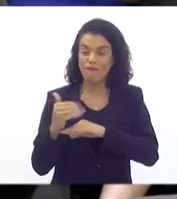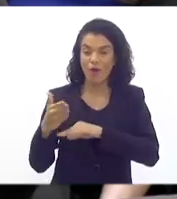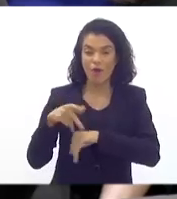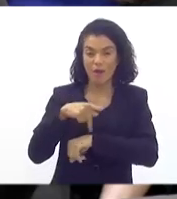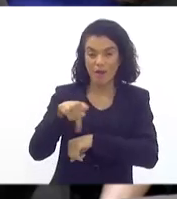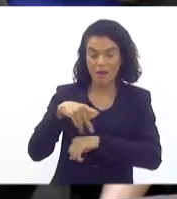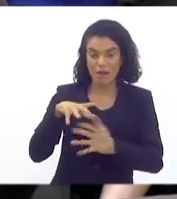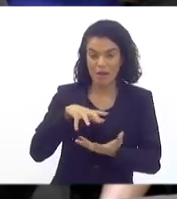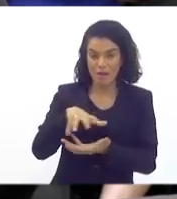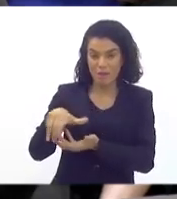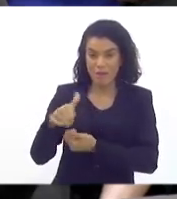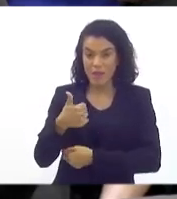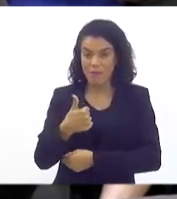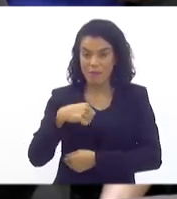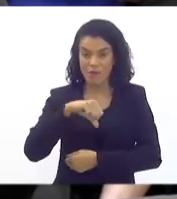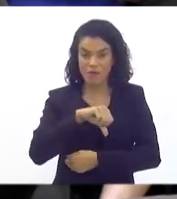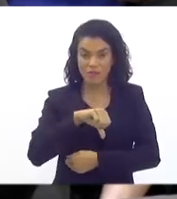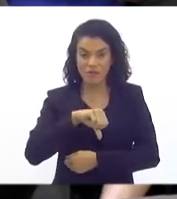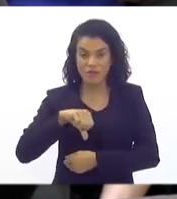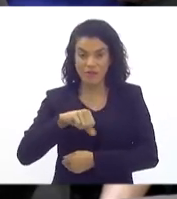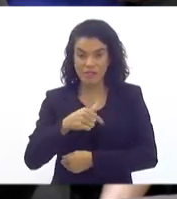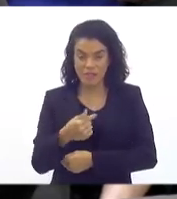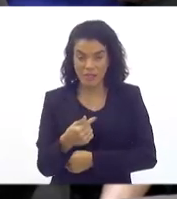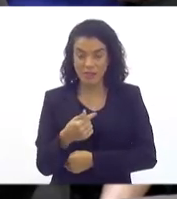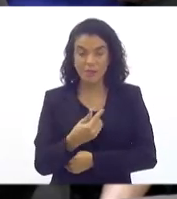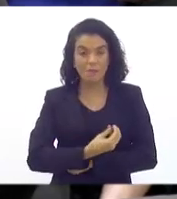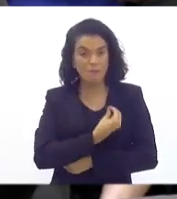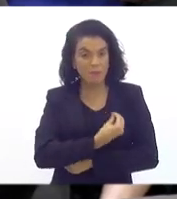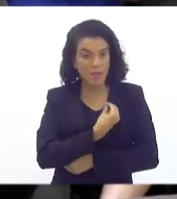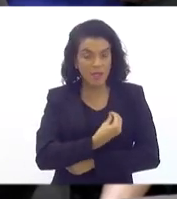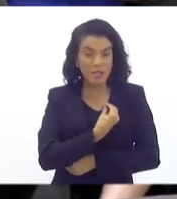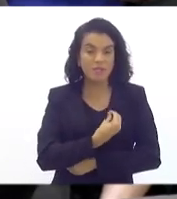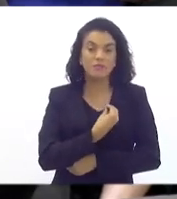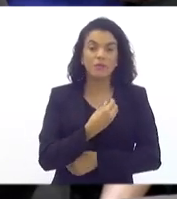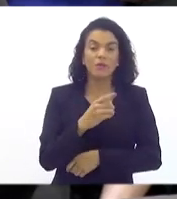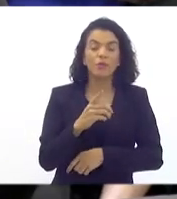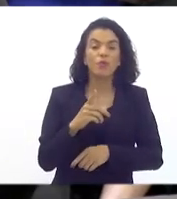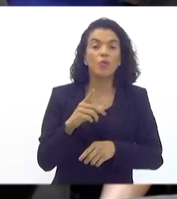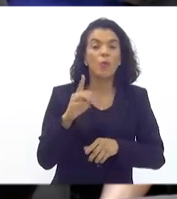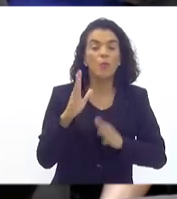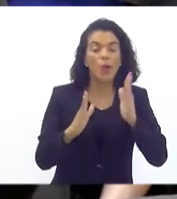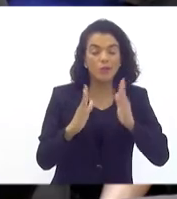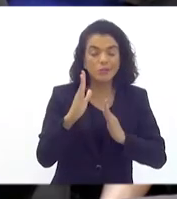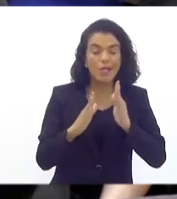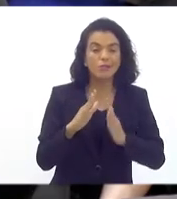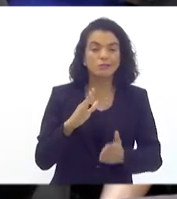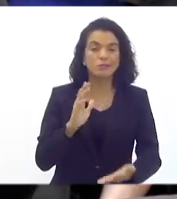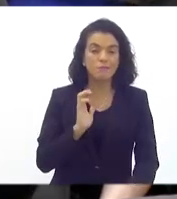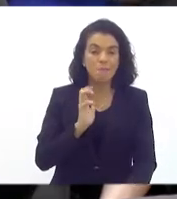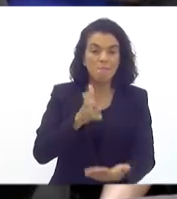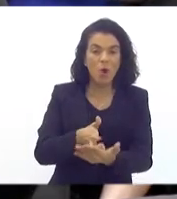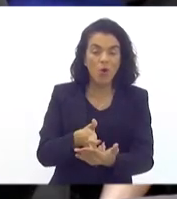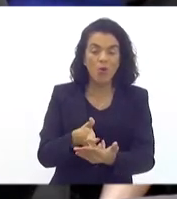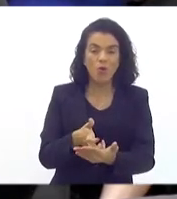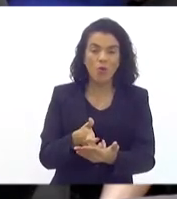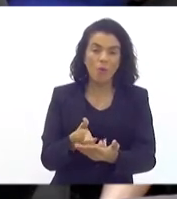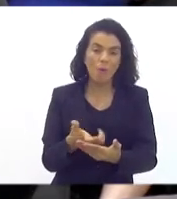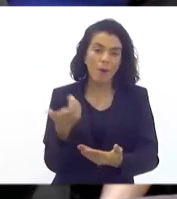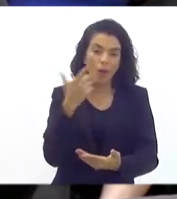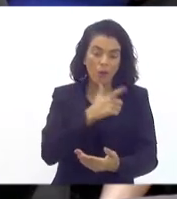esse acionista que esteve aqui em 1997 participando do processo de privatização para adquirir a concessão